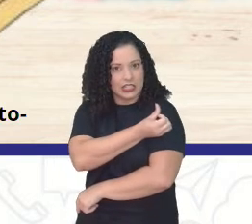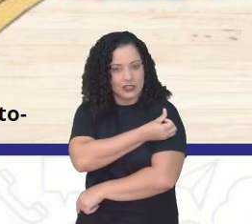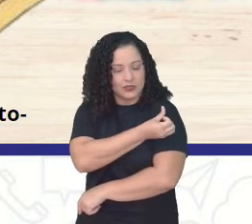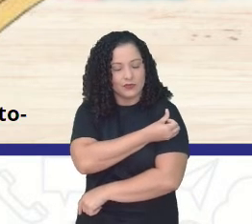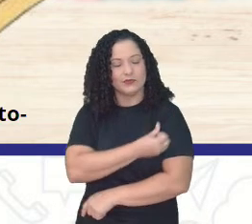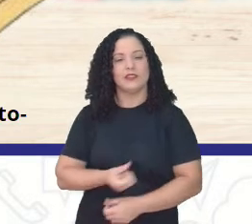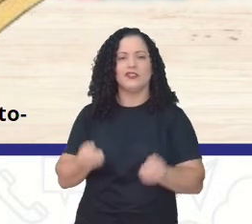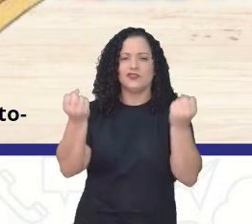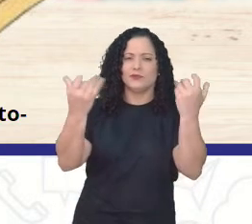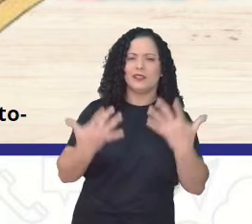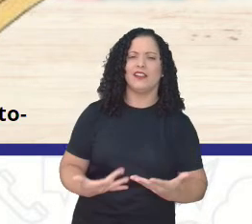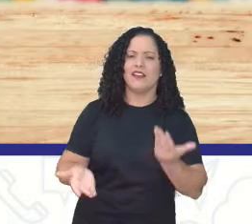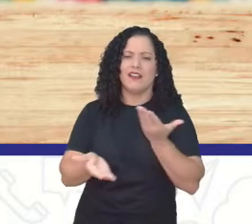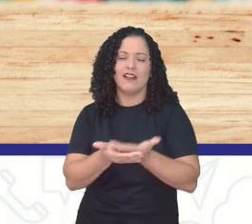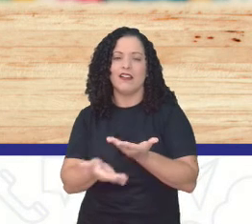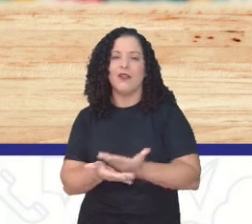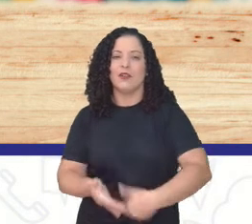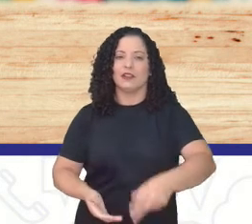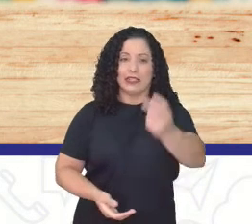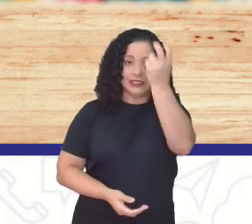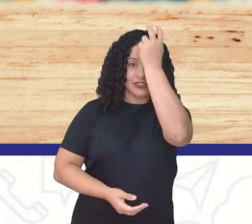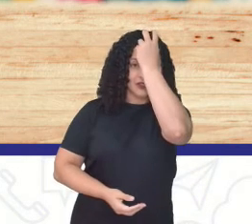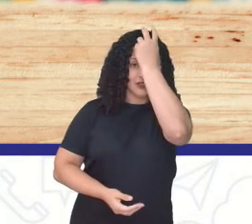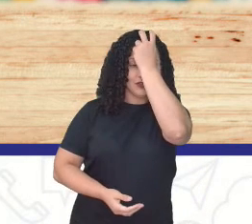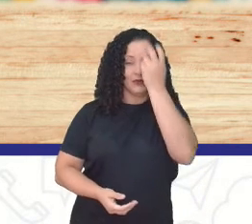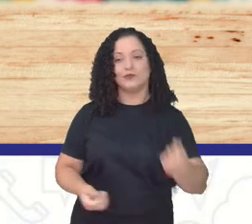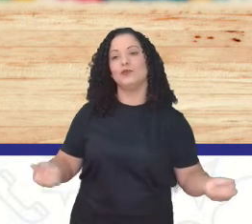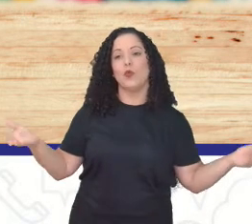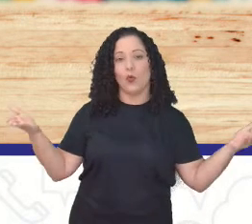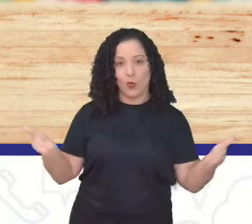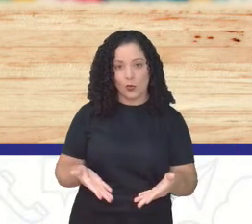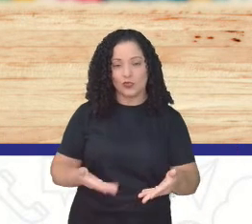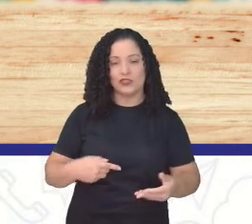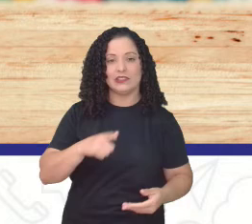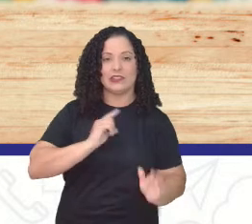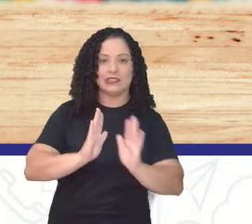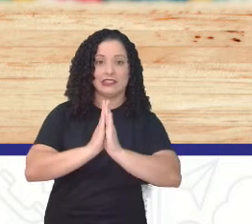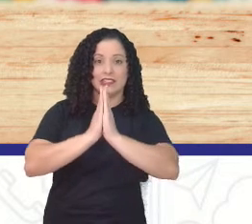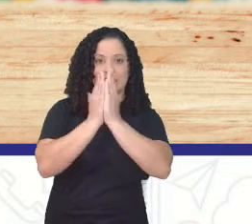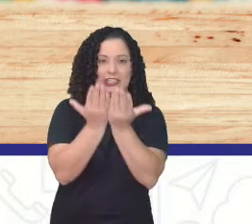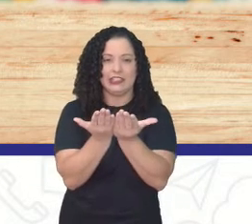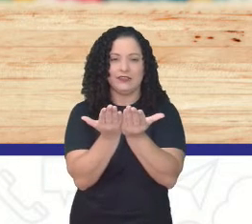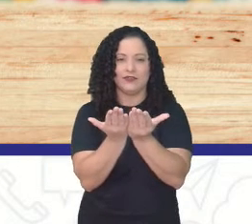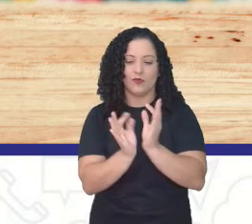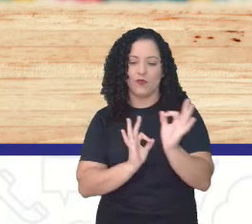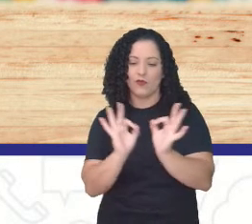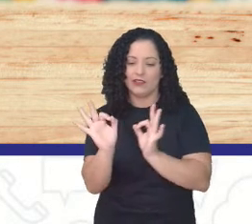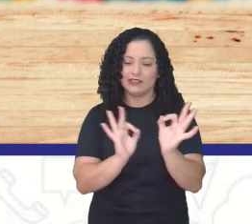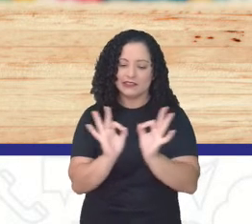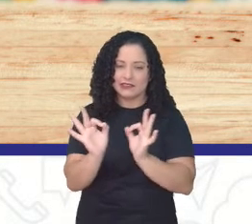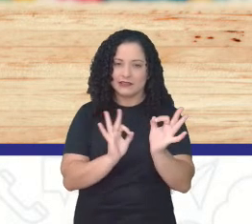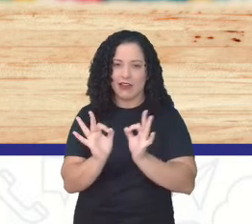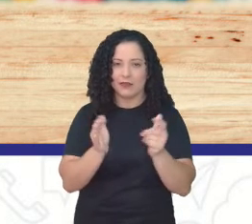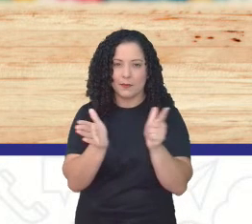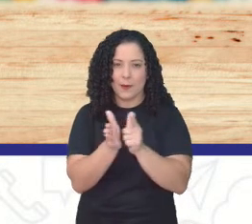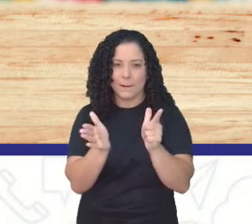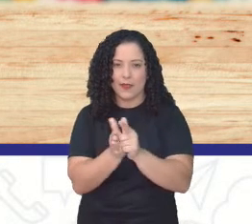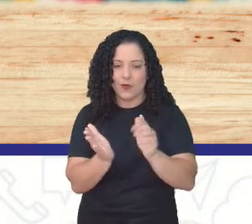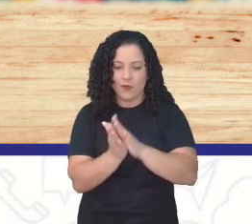Egito Antigo. E vejam, o livro que hoje você tem aqui, ó, nesse formato encadernadozinho, bonitinho, com